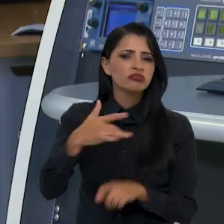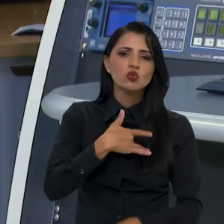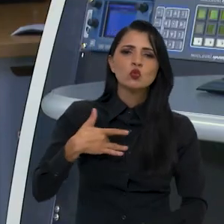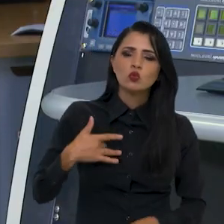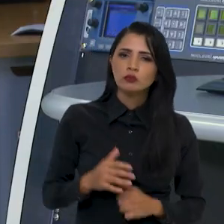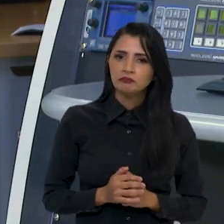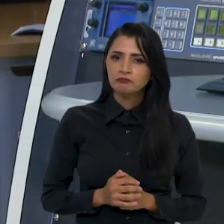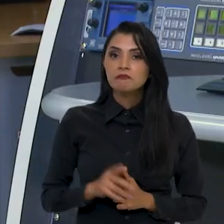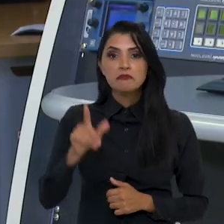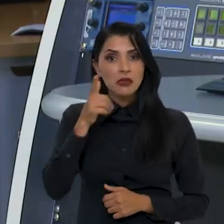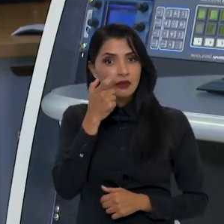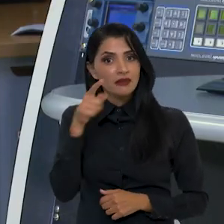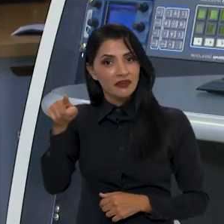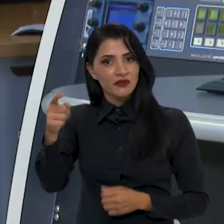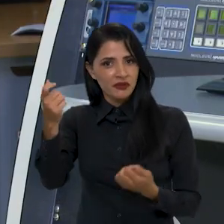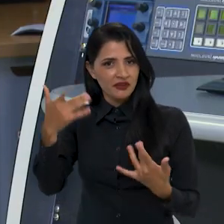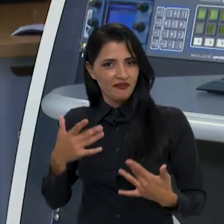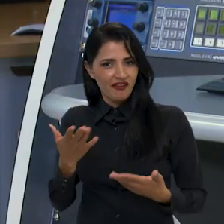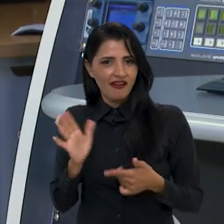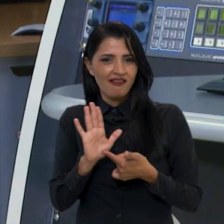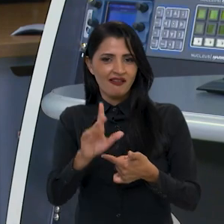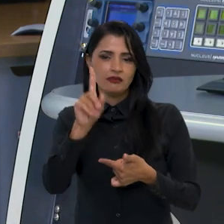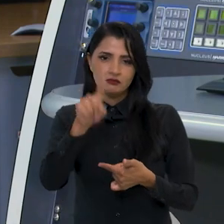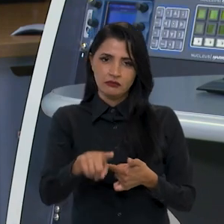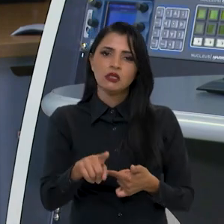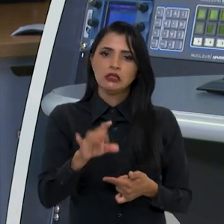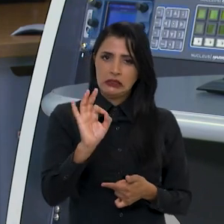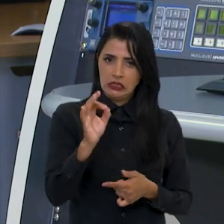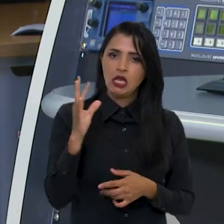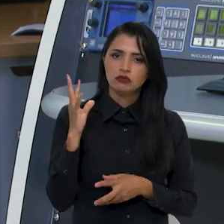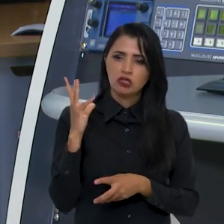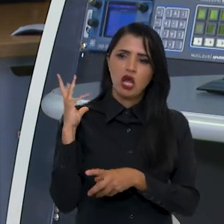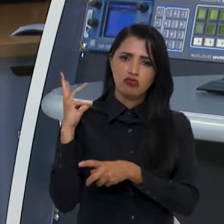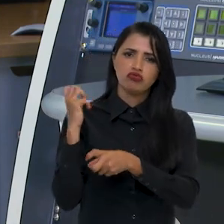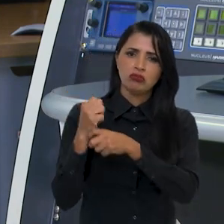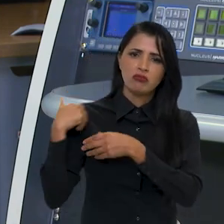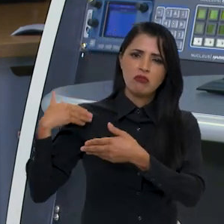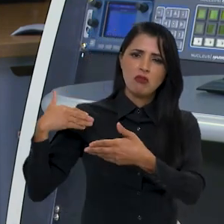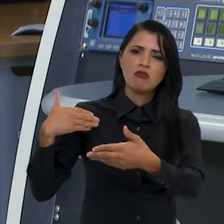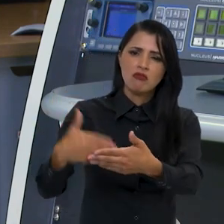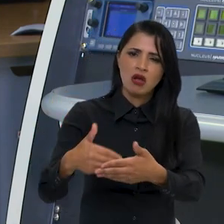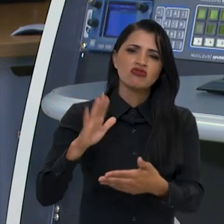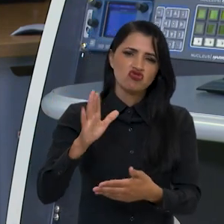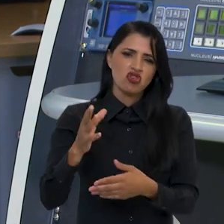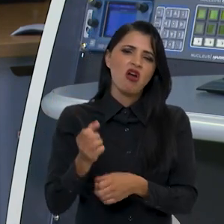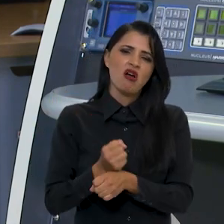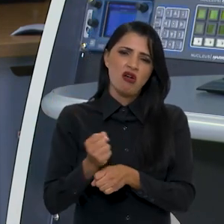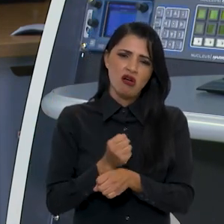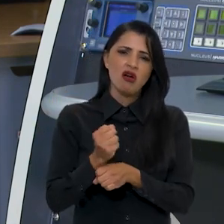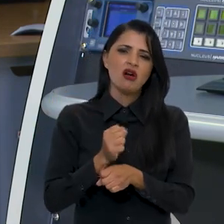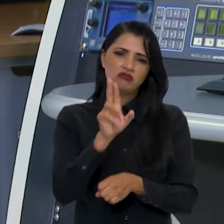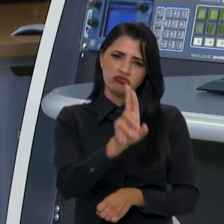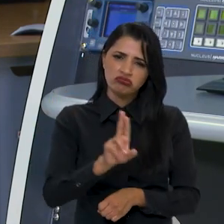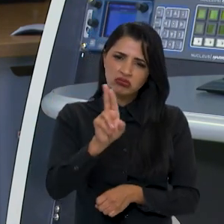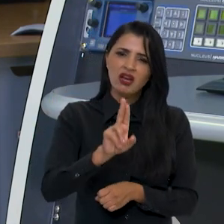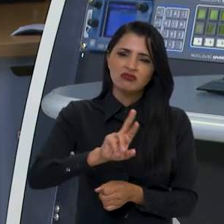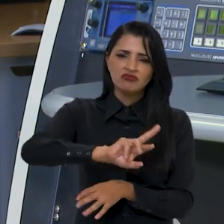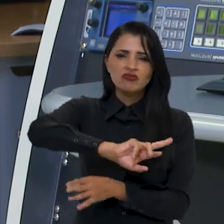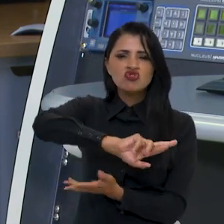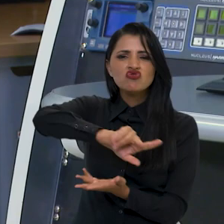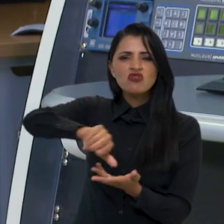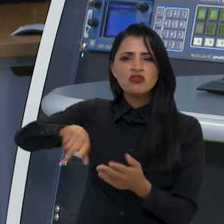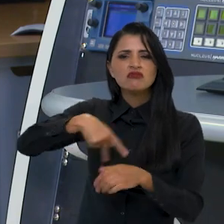isso que você traz, Seixas, porque, de fato, a telesaúde já tem algumas décadas aí em que ela é usada em